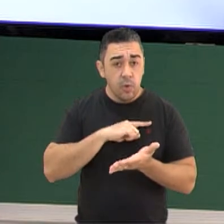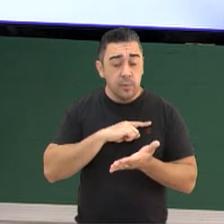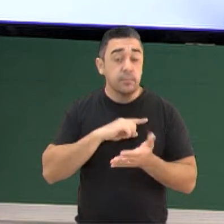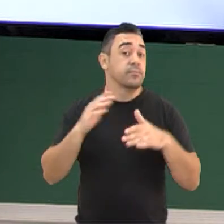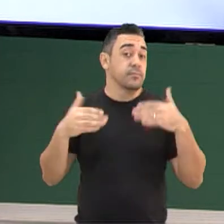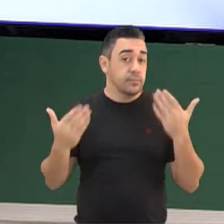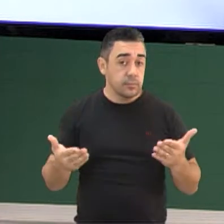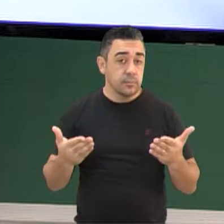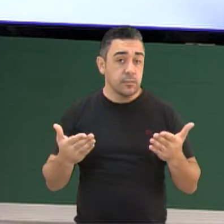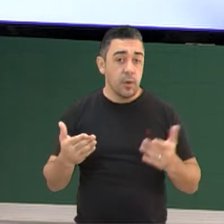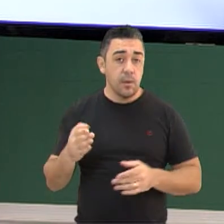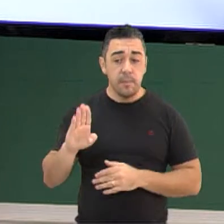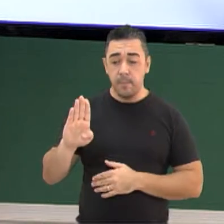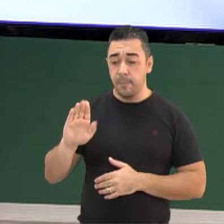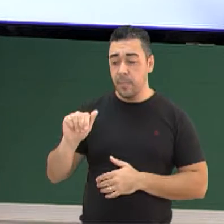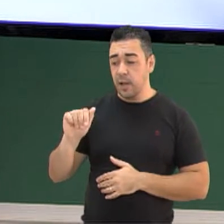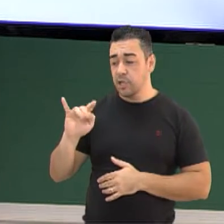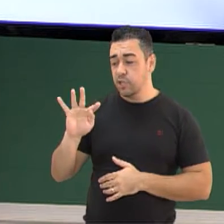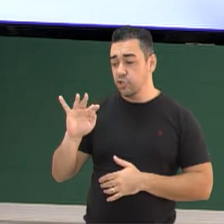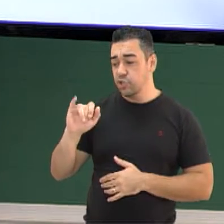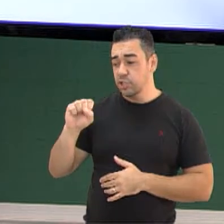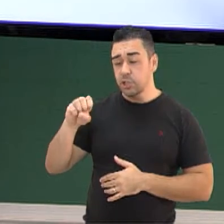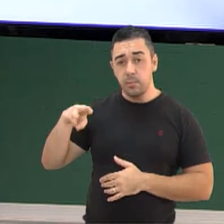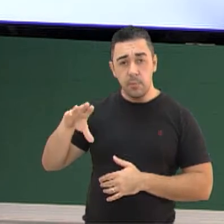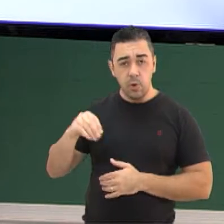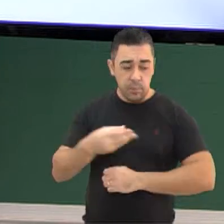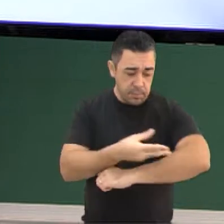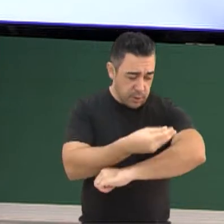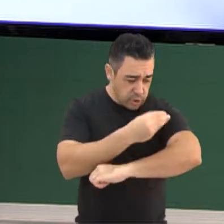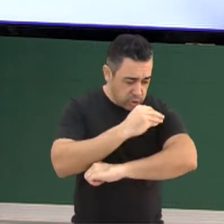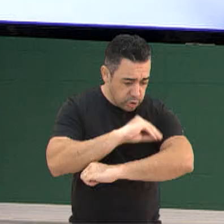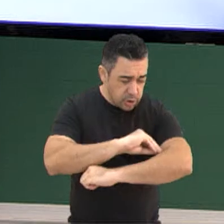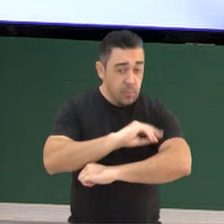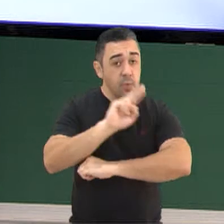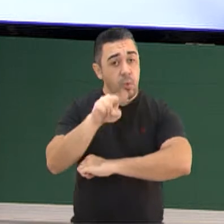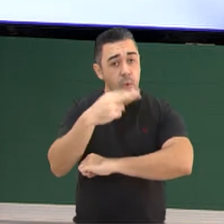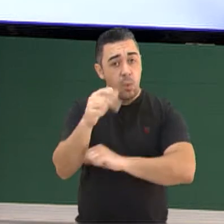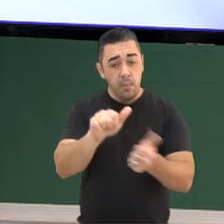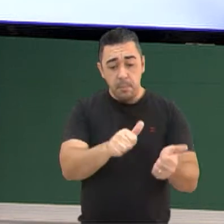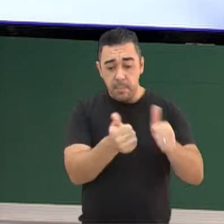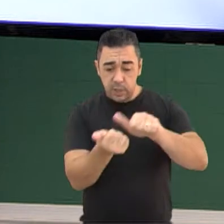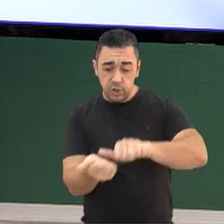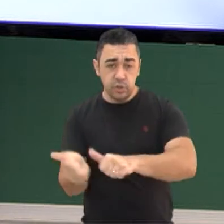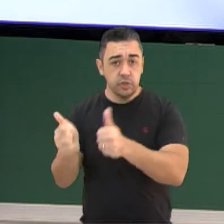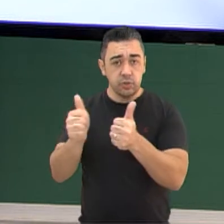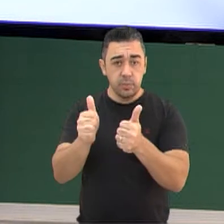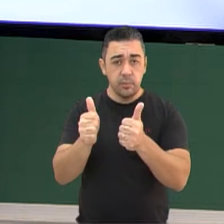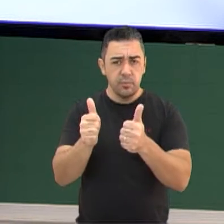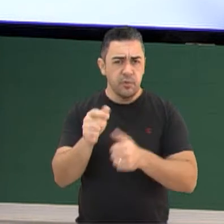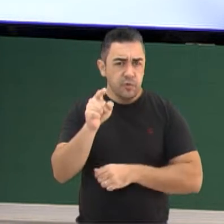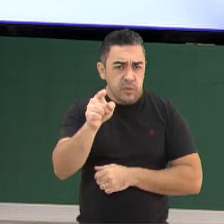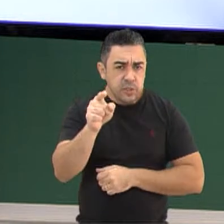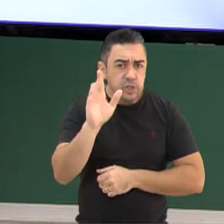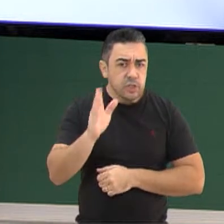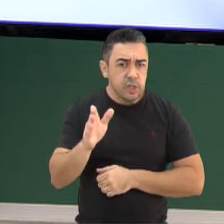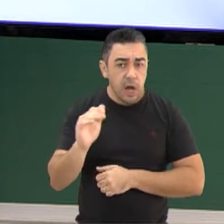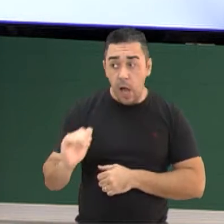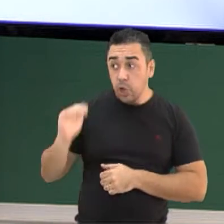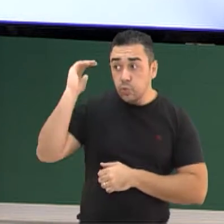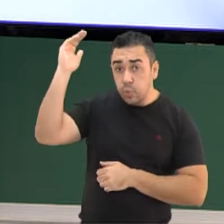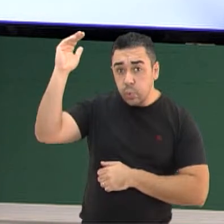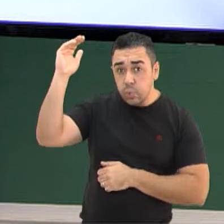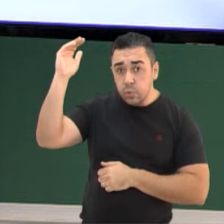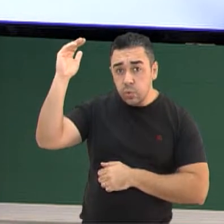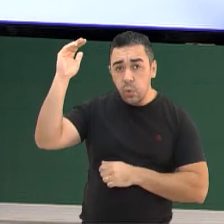Então, batismo. Vocês já foram batizados? Em qual religião? Foram batizados adultos ou foram